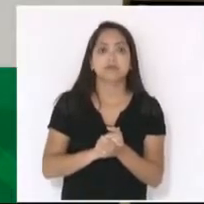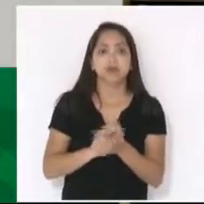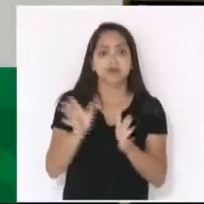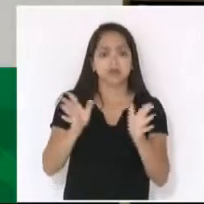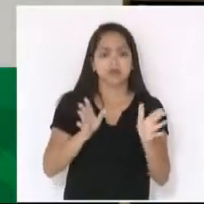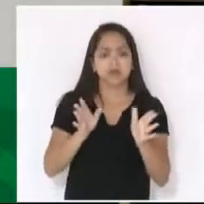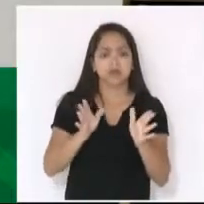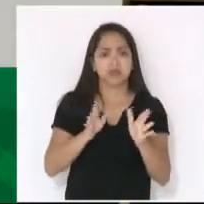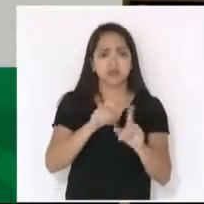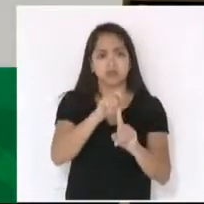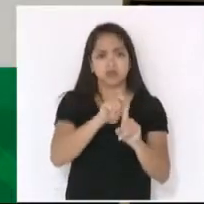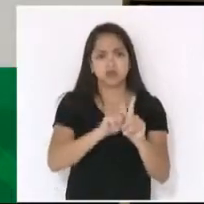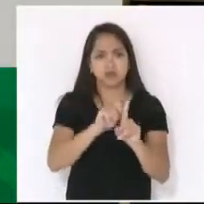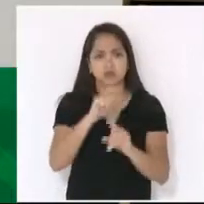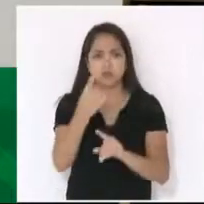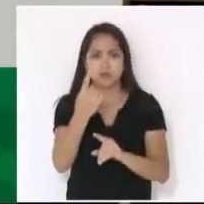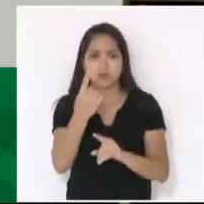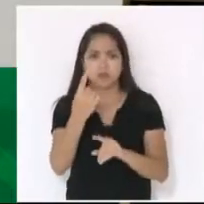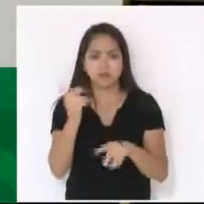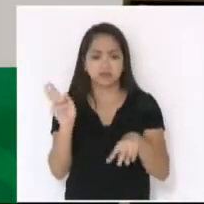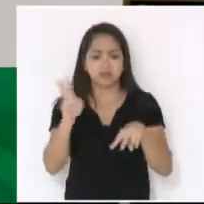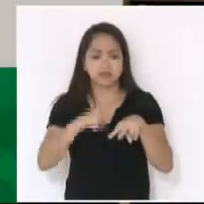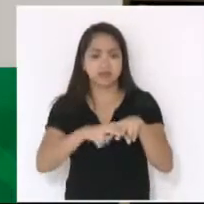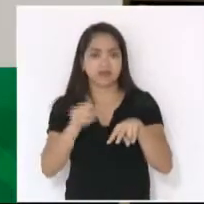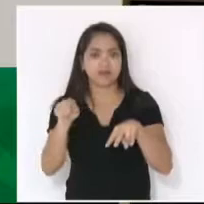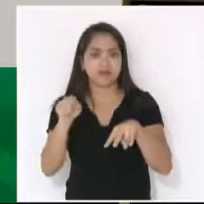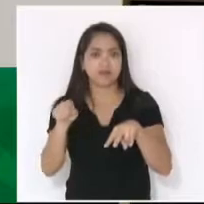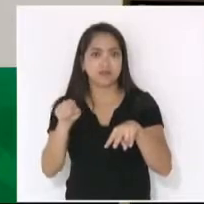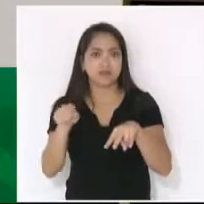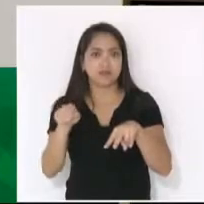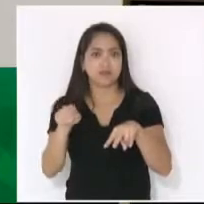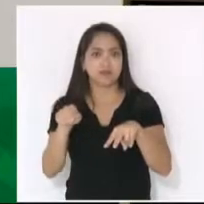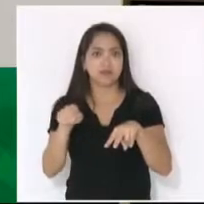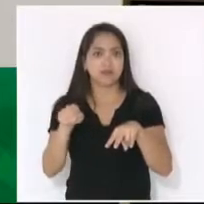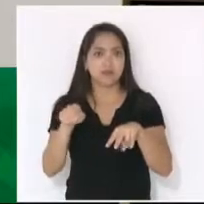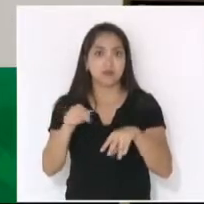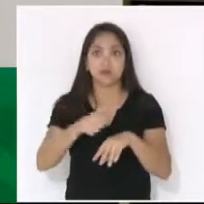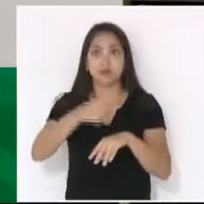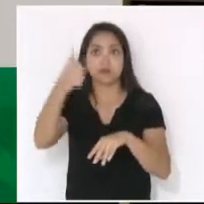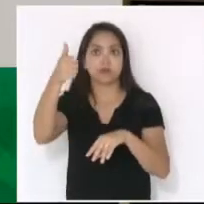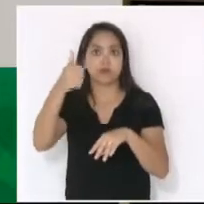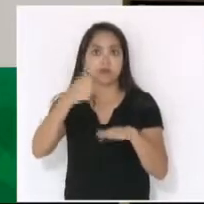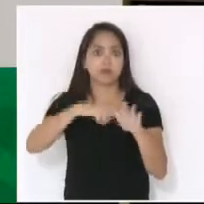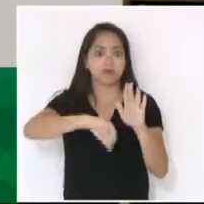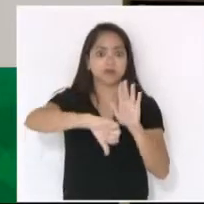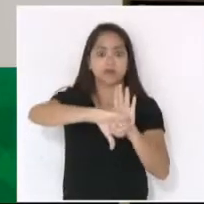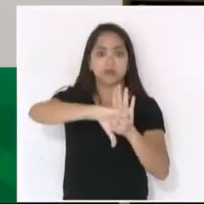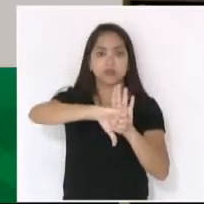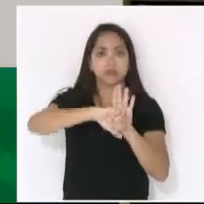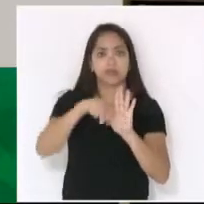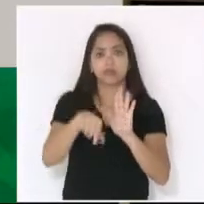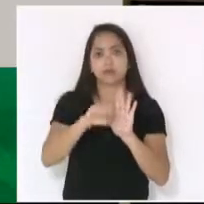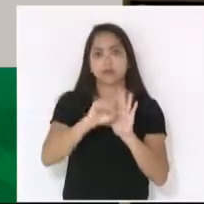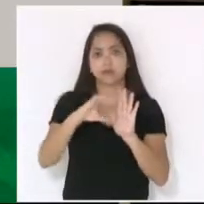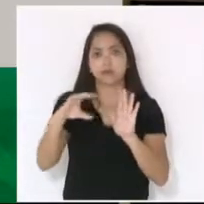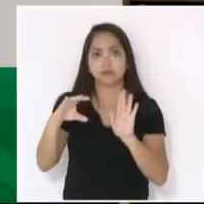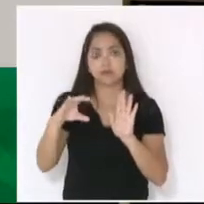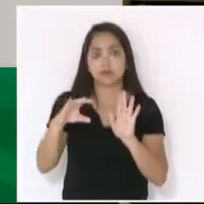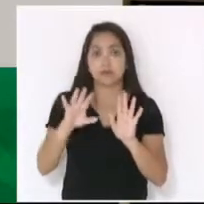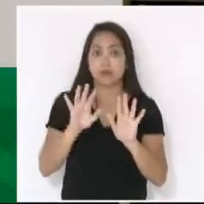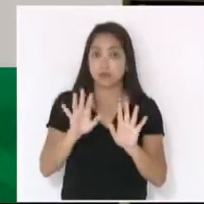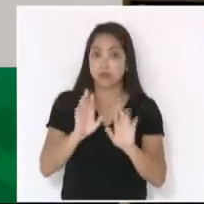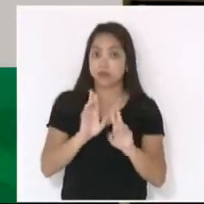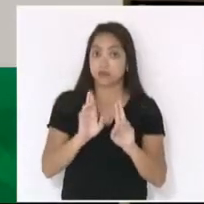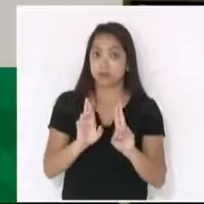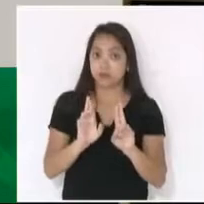prendendo de Cheiro como se fosse a maior prioridade do clima em Santa Catarina é mas eu espero que